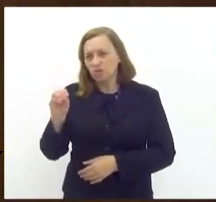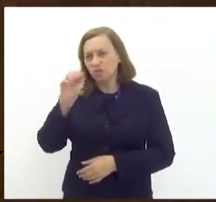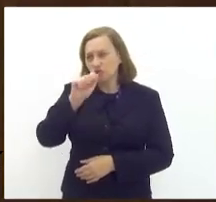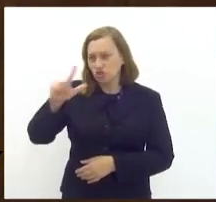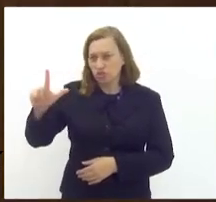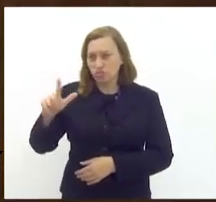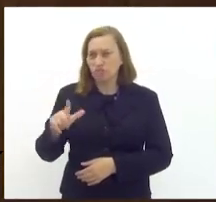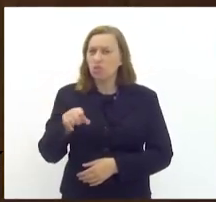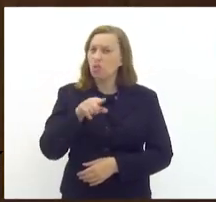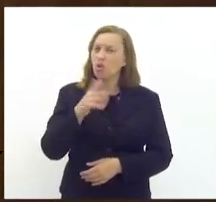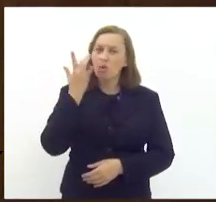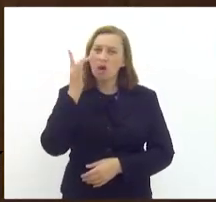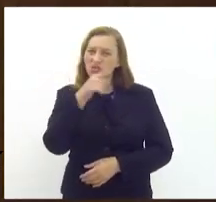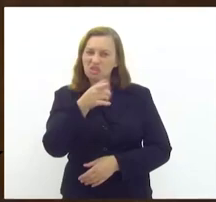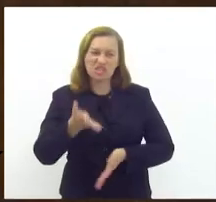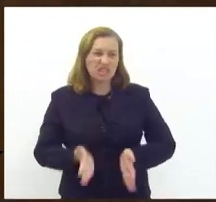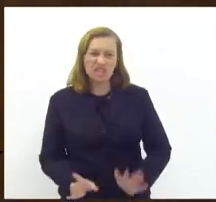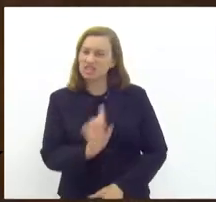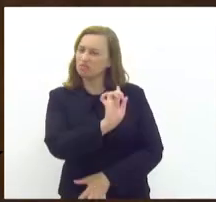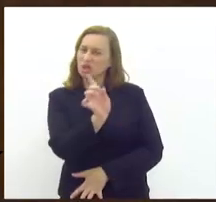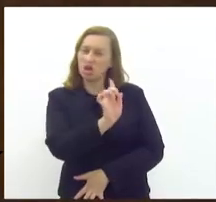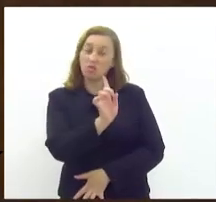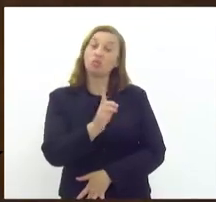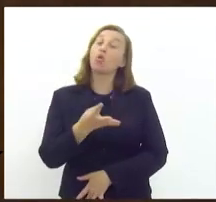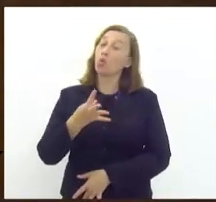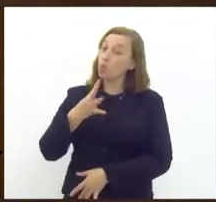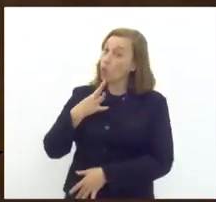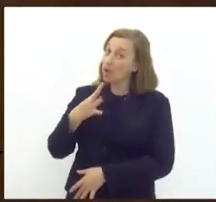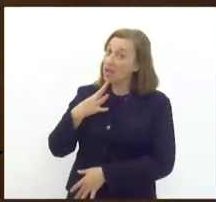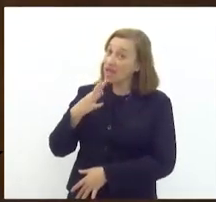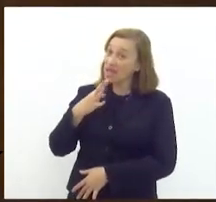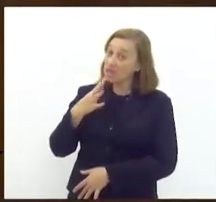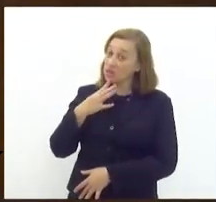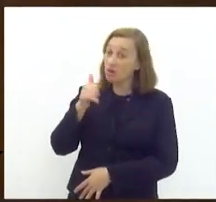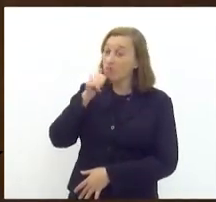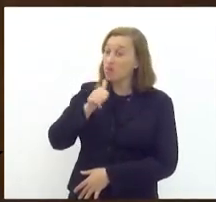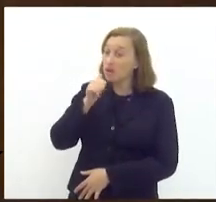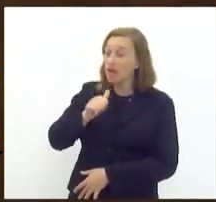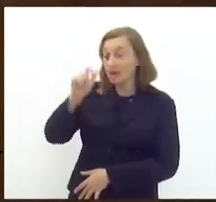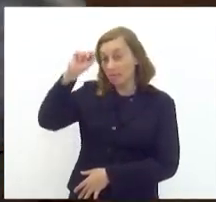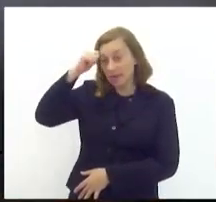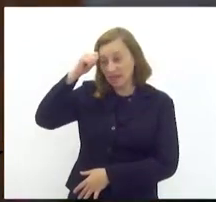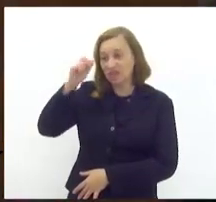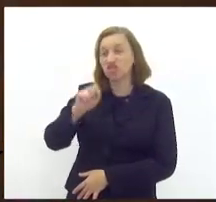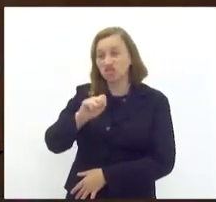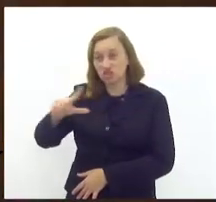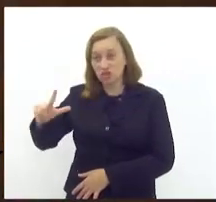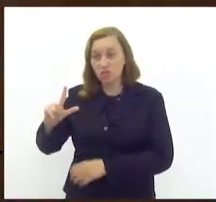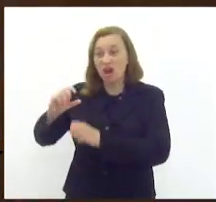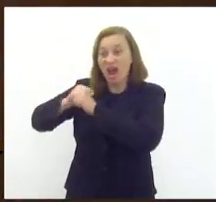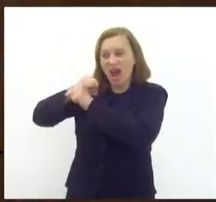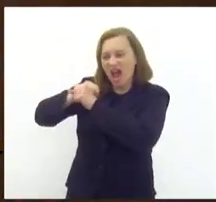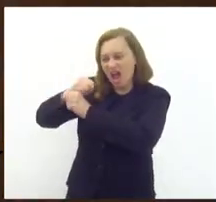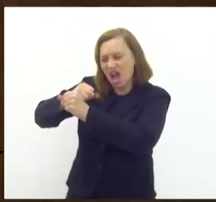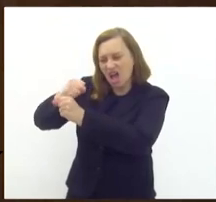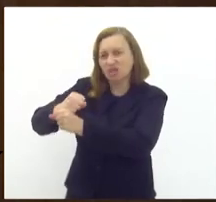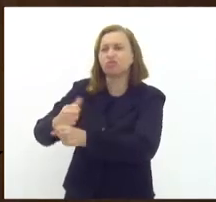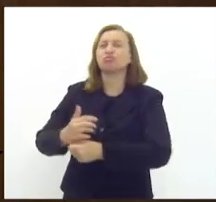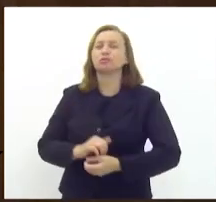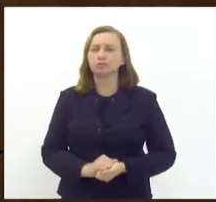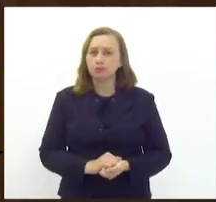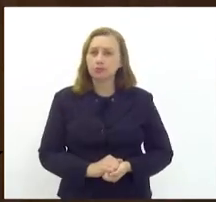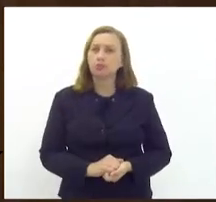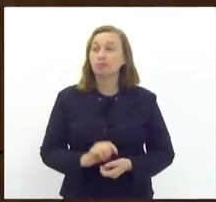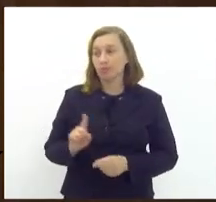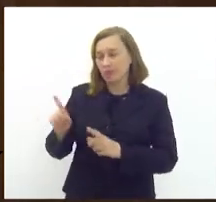nem era nascida então eu conheço a Preta Gil e admiro ela desde a masternidade ela